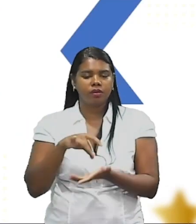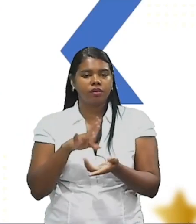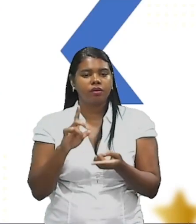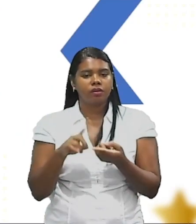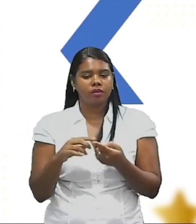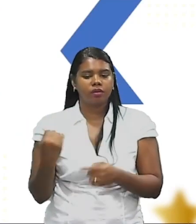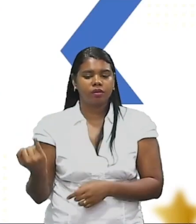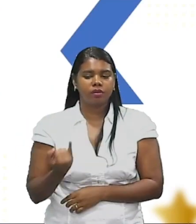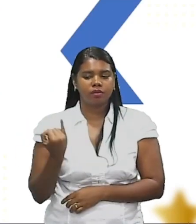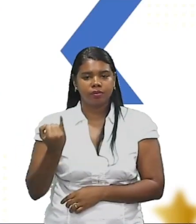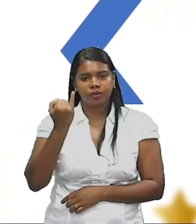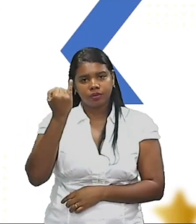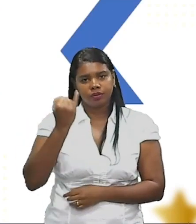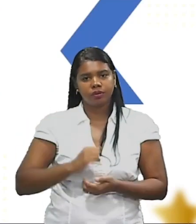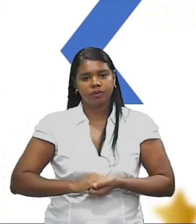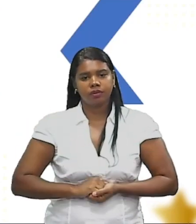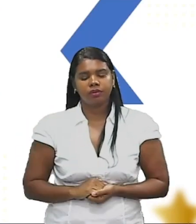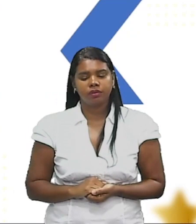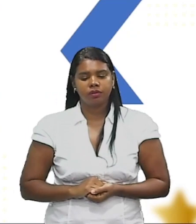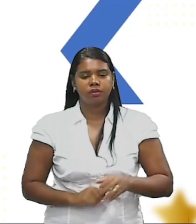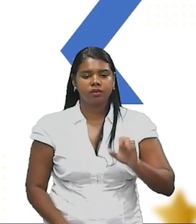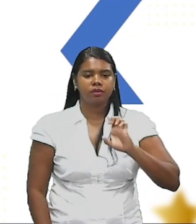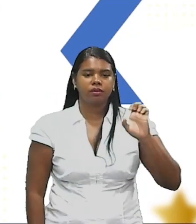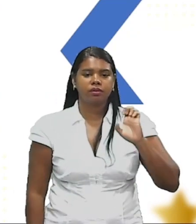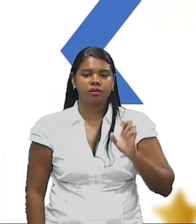são importantíssimos. No lado esquerdo,